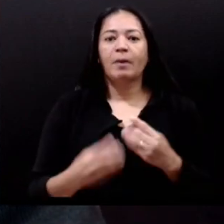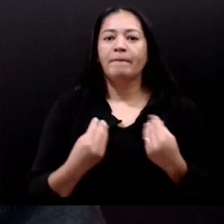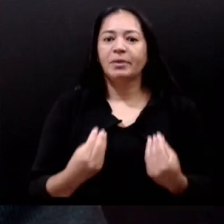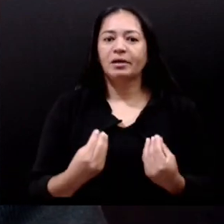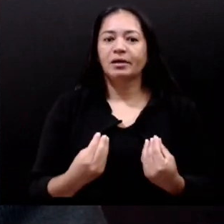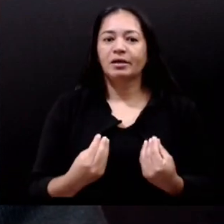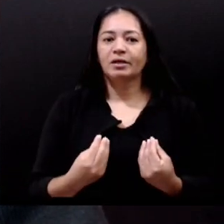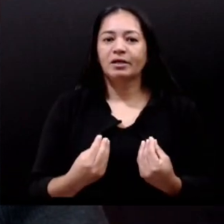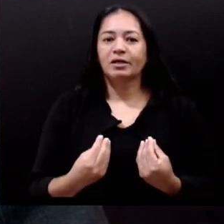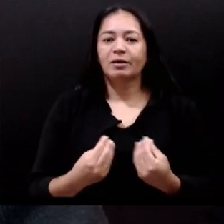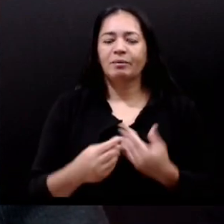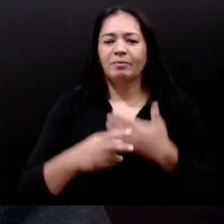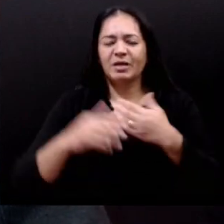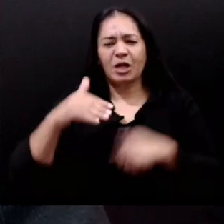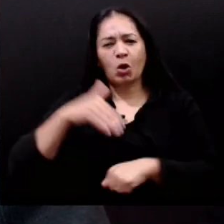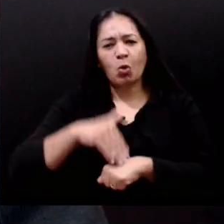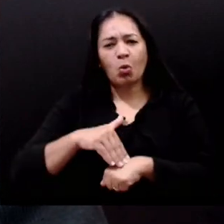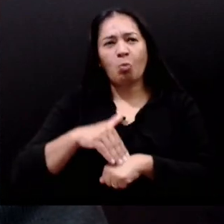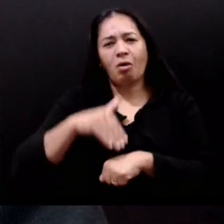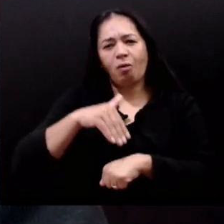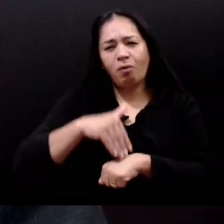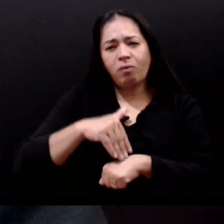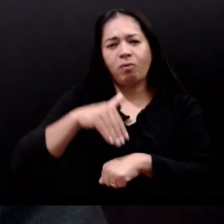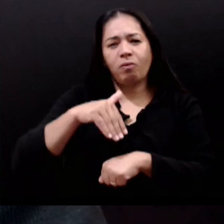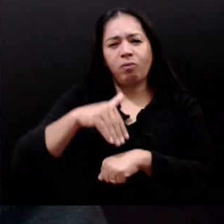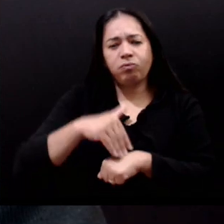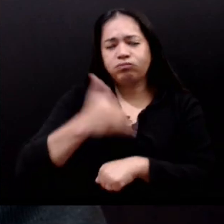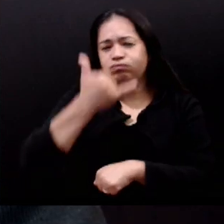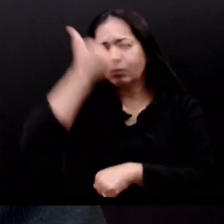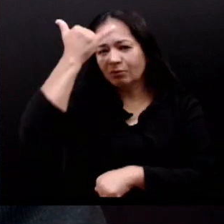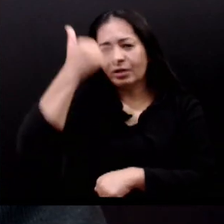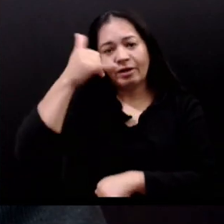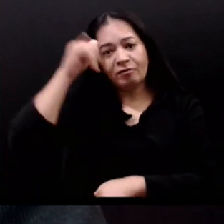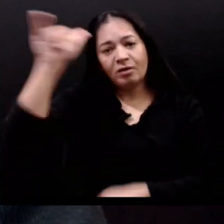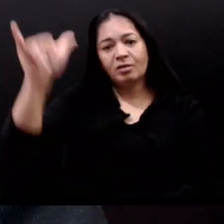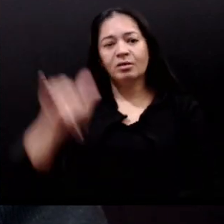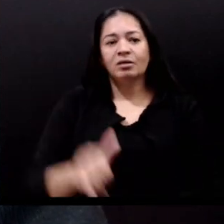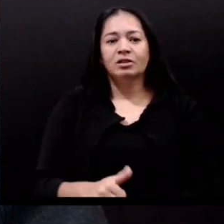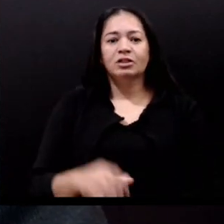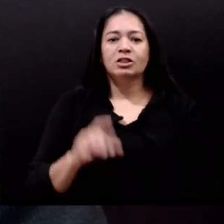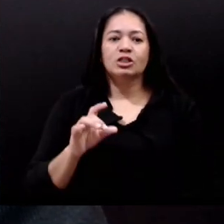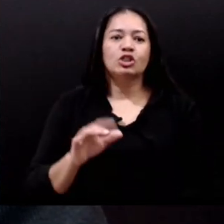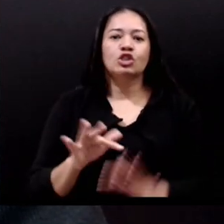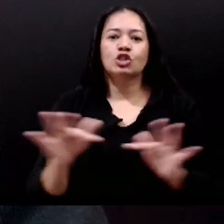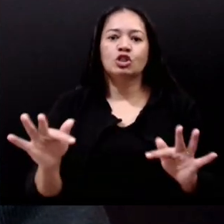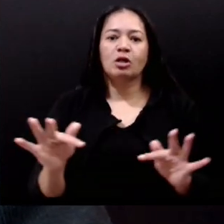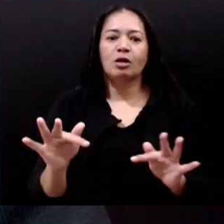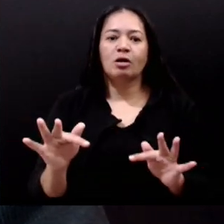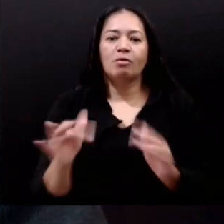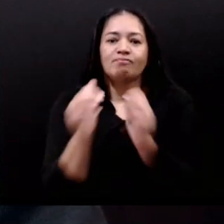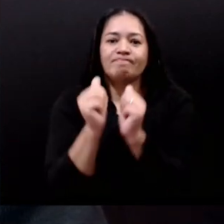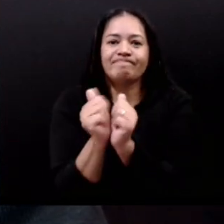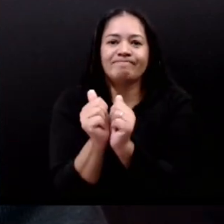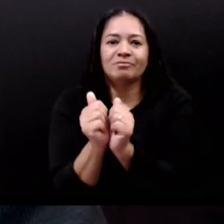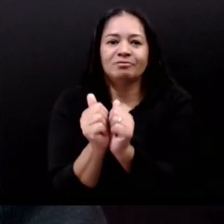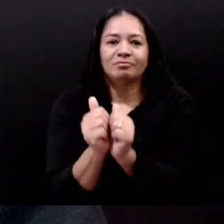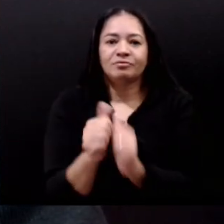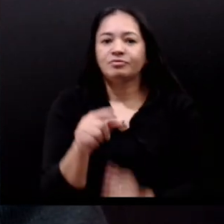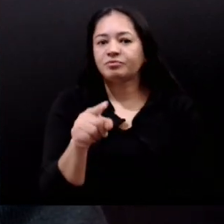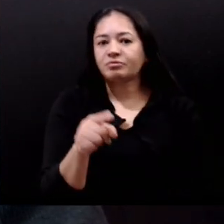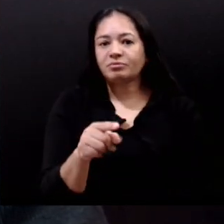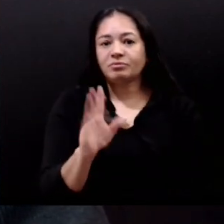culpa, não gere tanta frustração, né, ficar simplesmente preso a algo, né, que você viu,